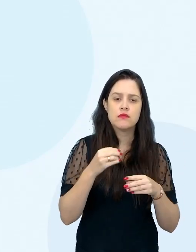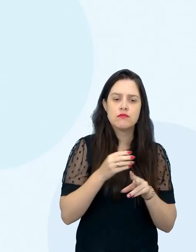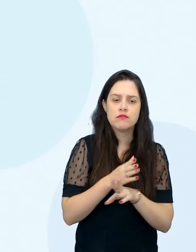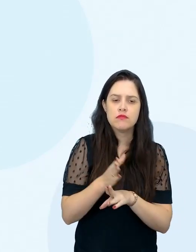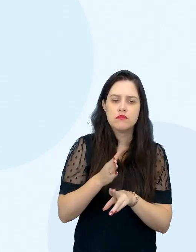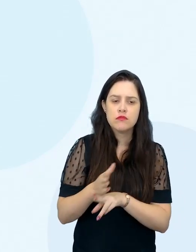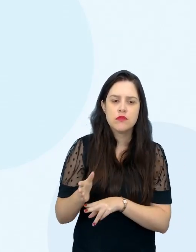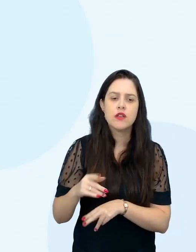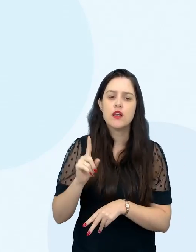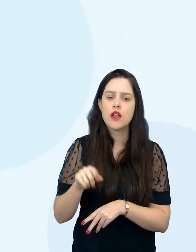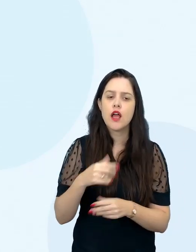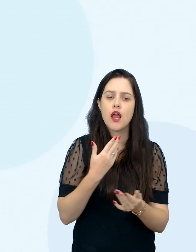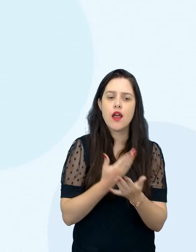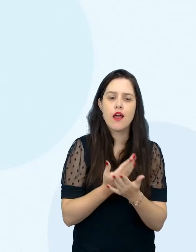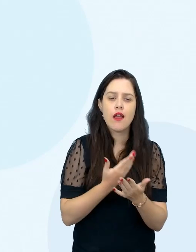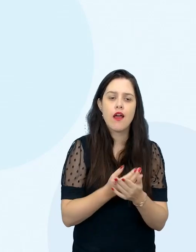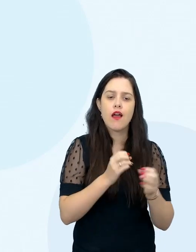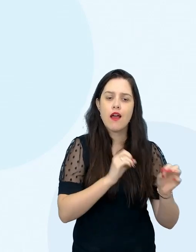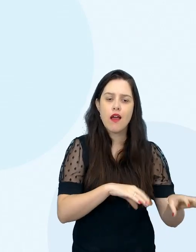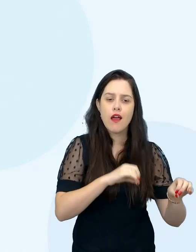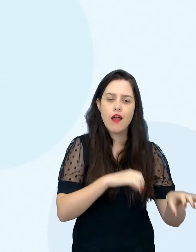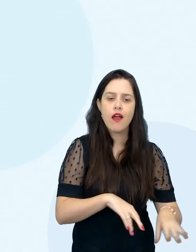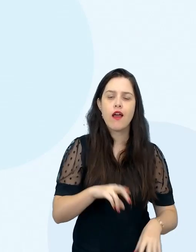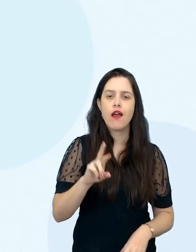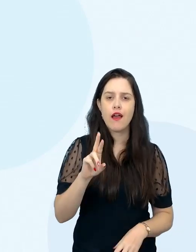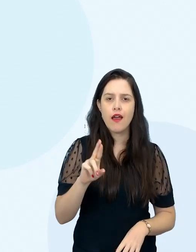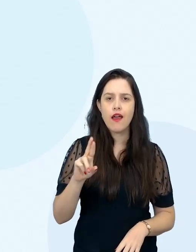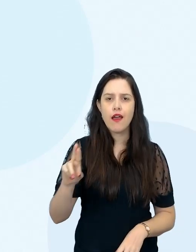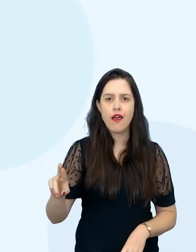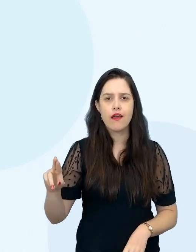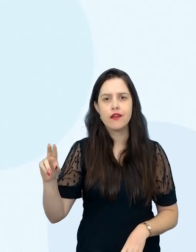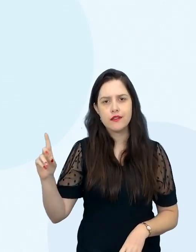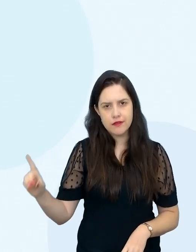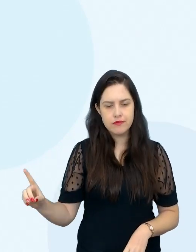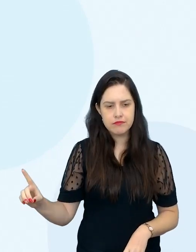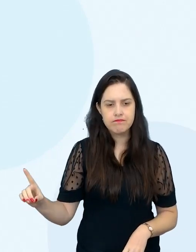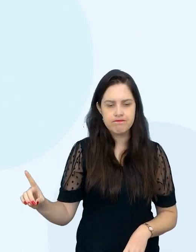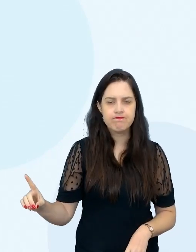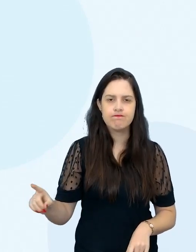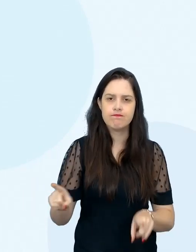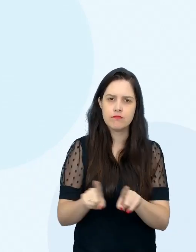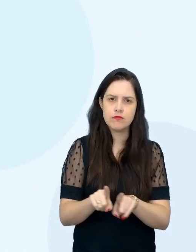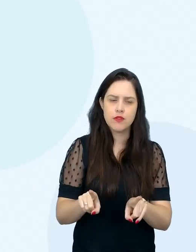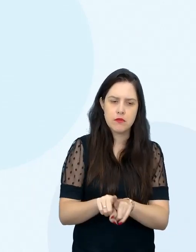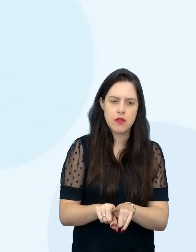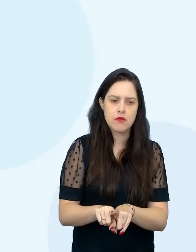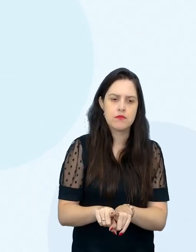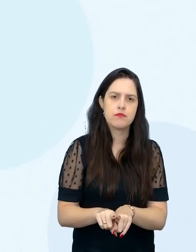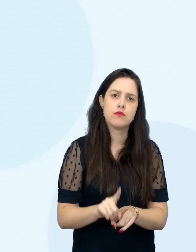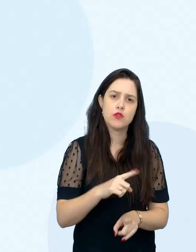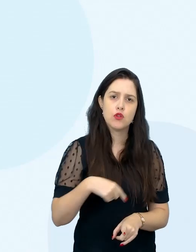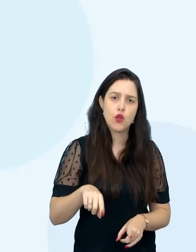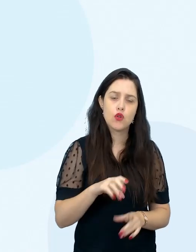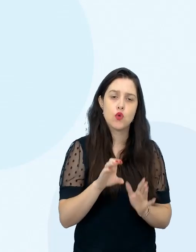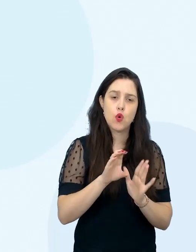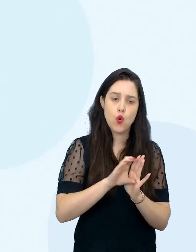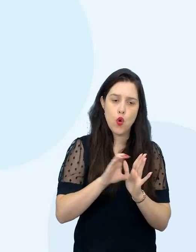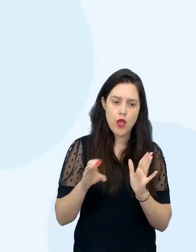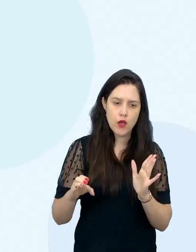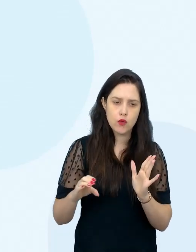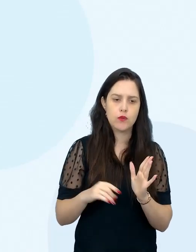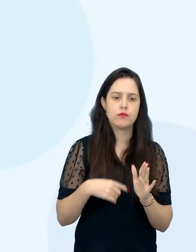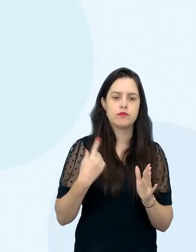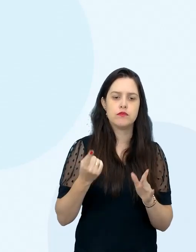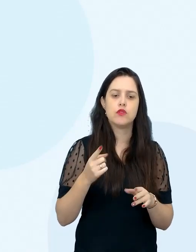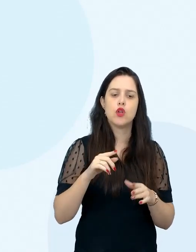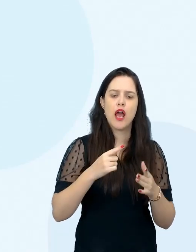caso, educação ambiental e redução de riscos e desastres, né? O RRD, que também está no nosso currículo. E o